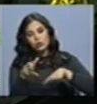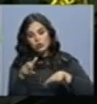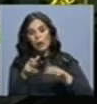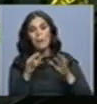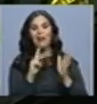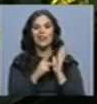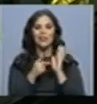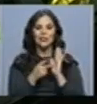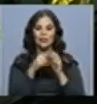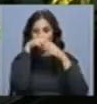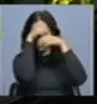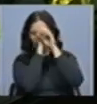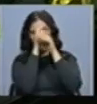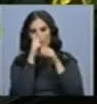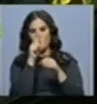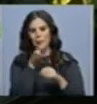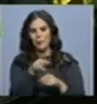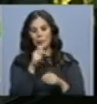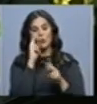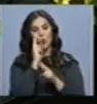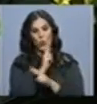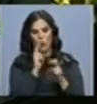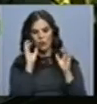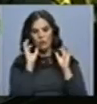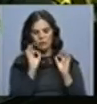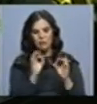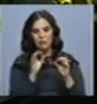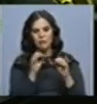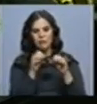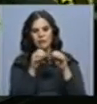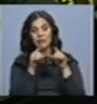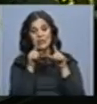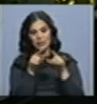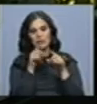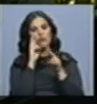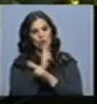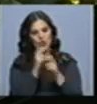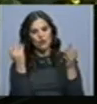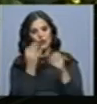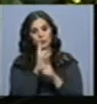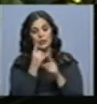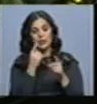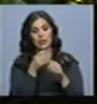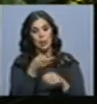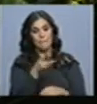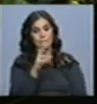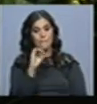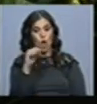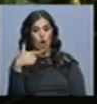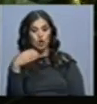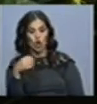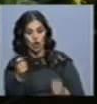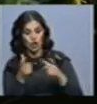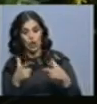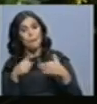tecnologia do ALMA conseguiu identificar precisamente estes jatos de vapor de água nesta protoestrela, mas mais do que isso,